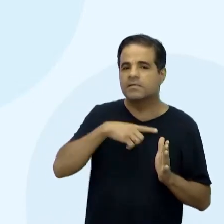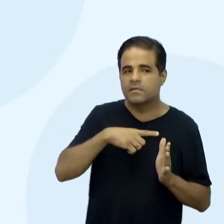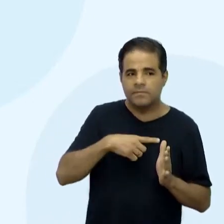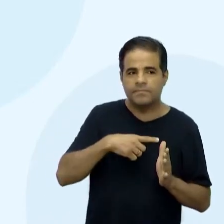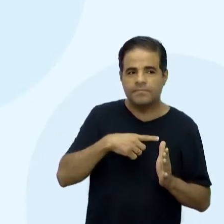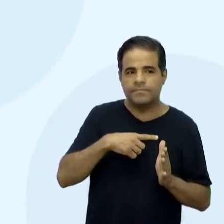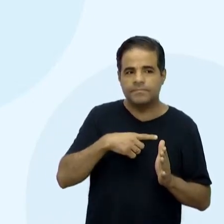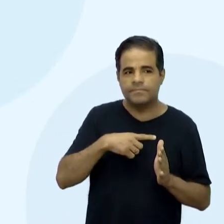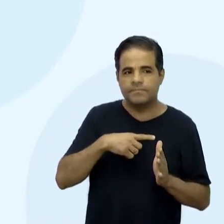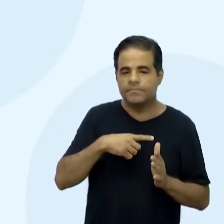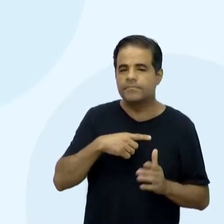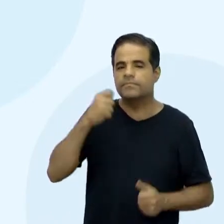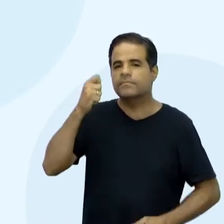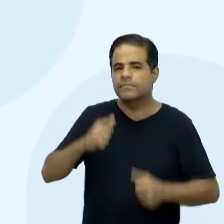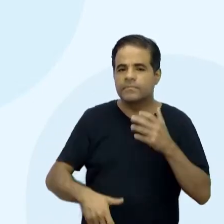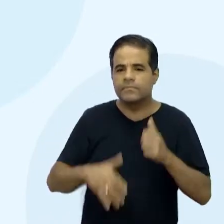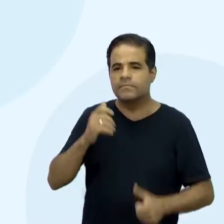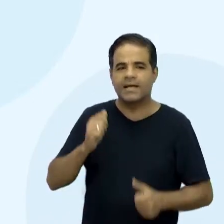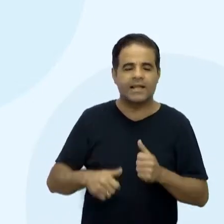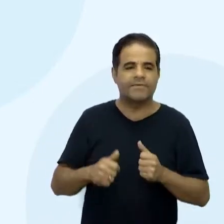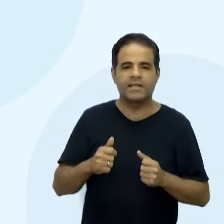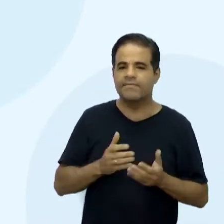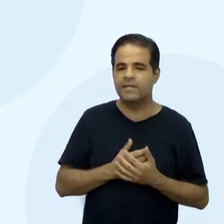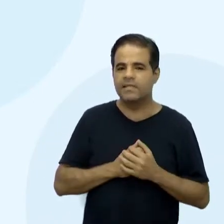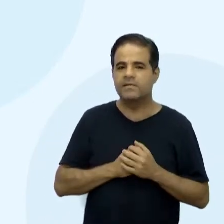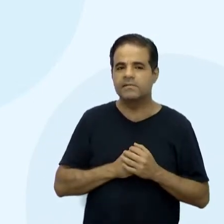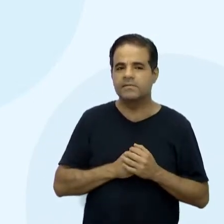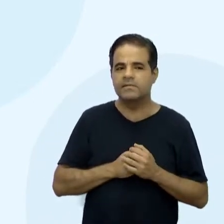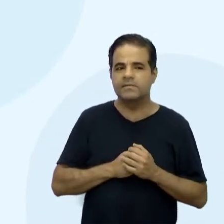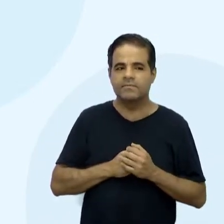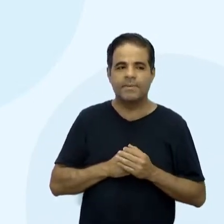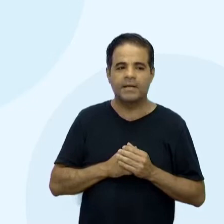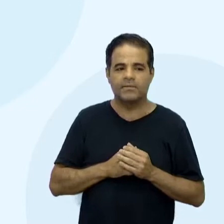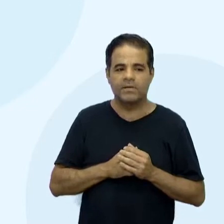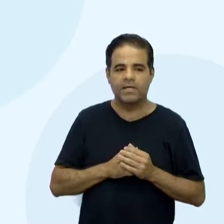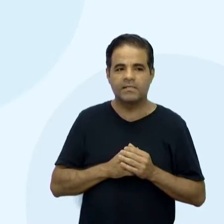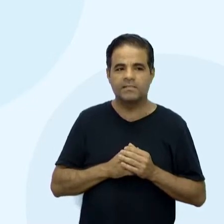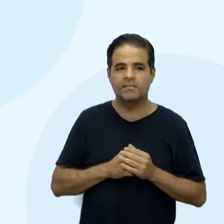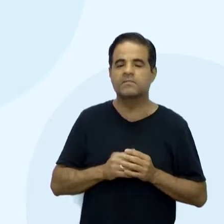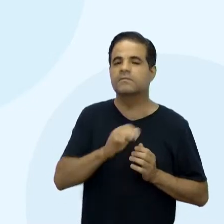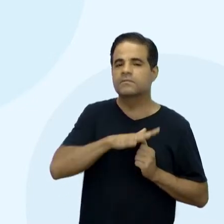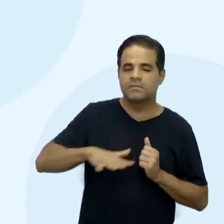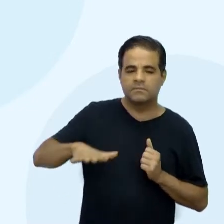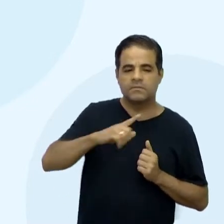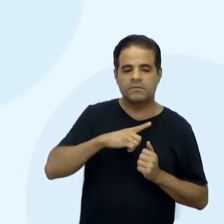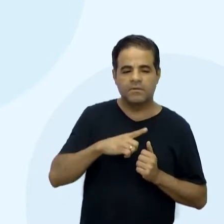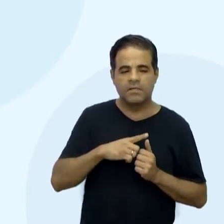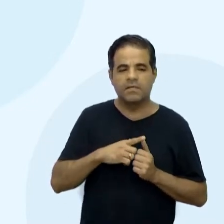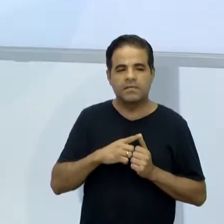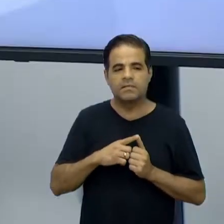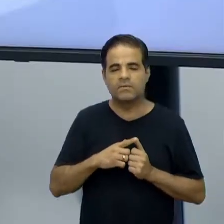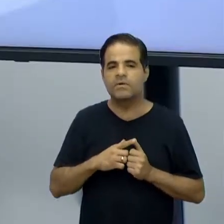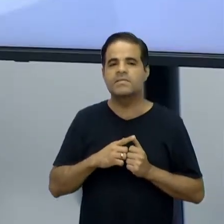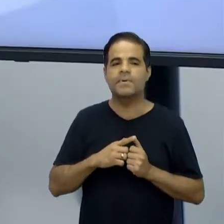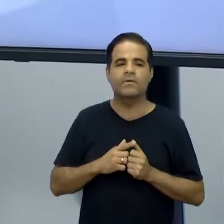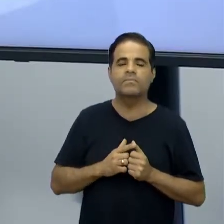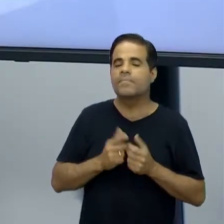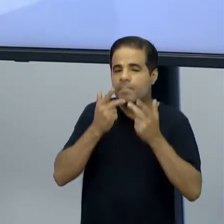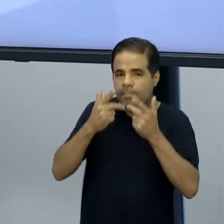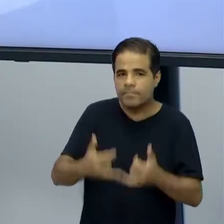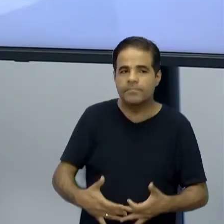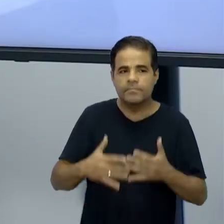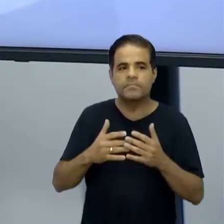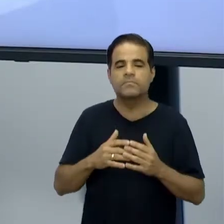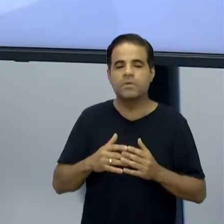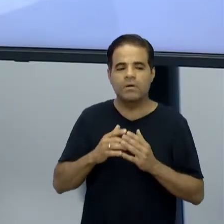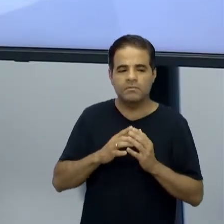Então, eu vou fazer aqui um resumo para a gente não esquecer, né? O que a gente já fez bastante coisa